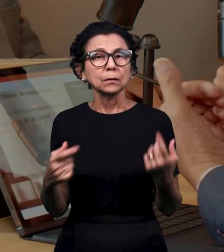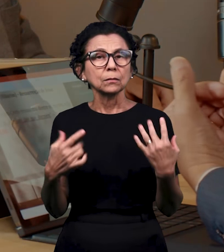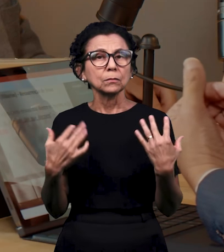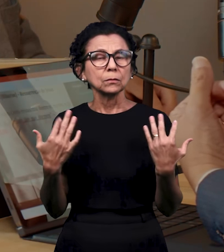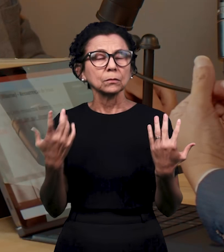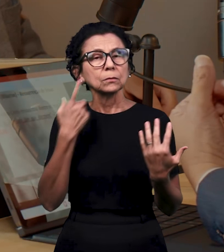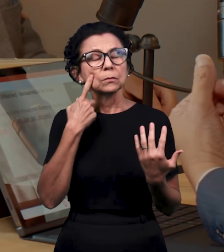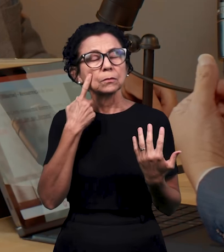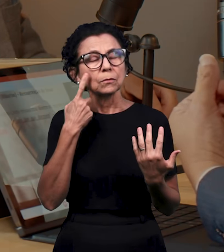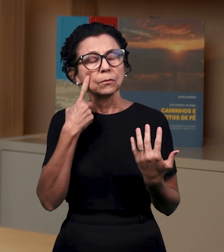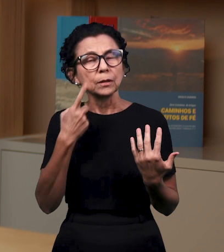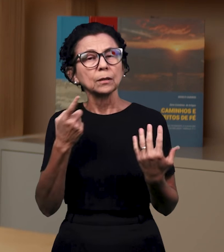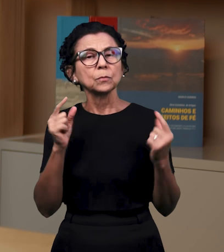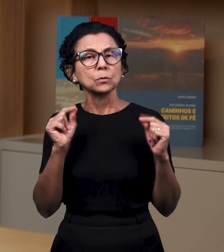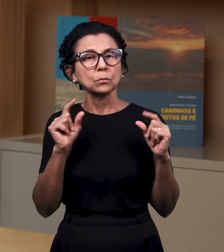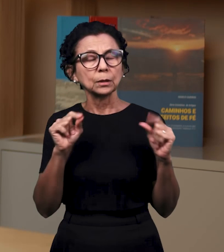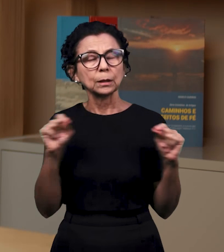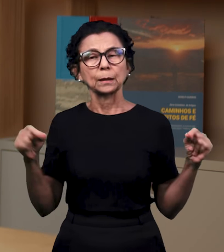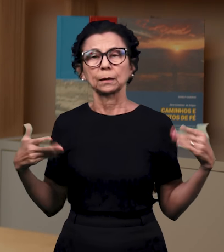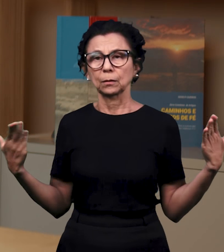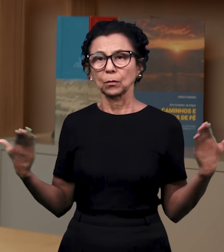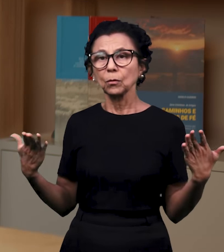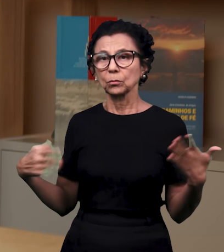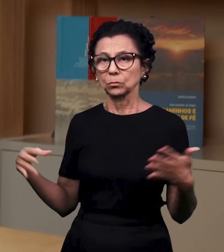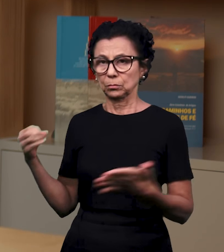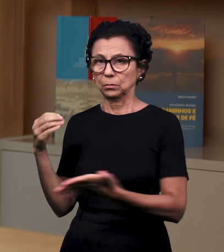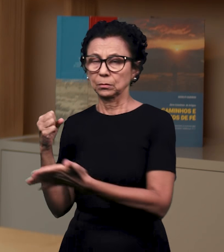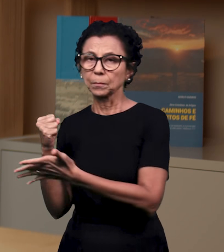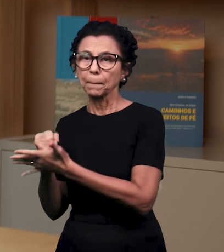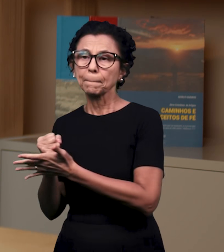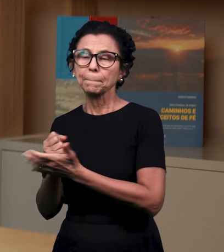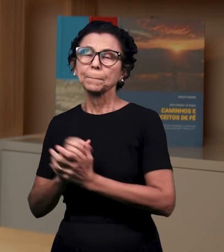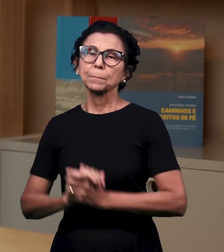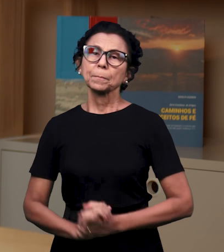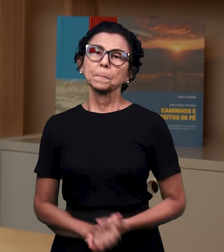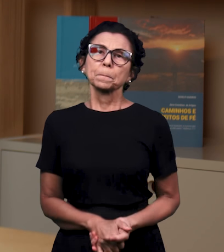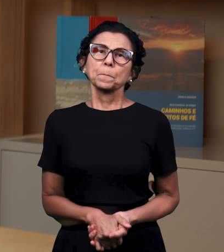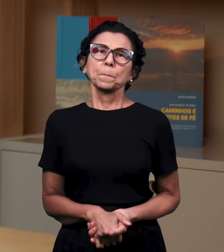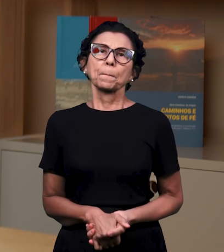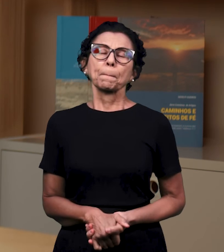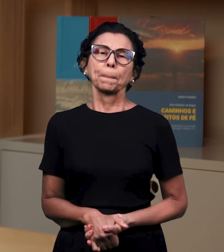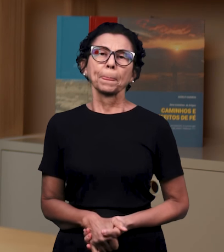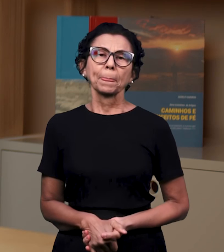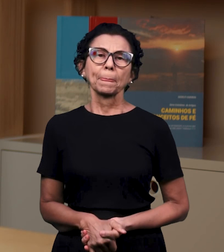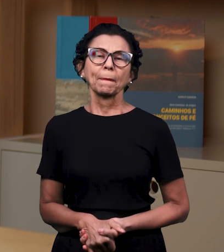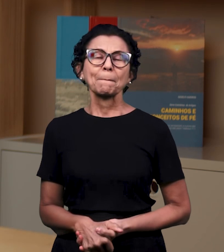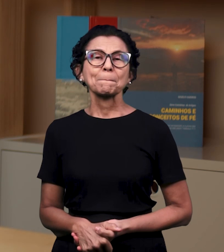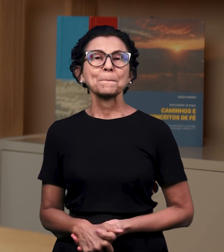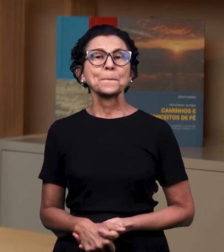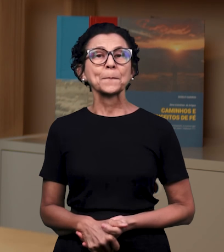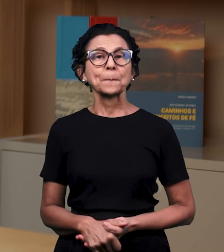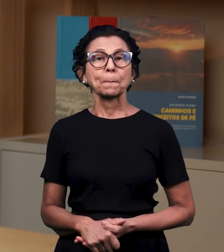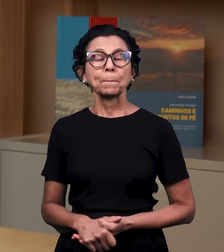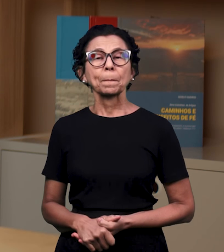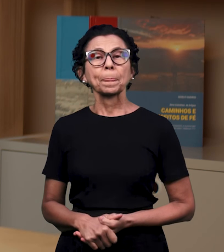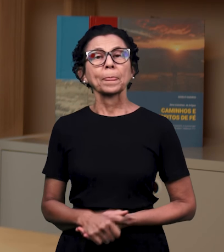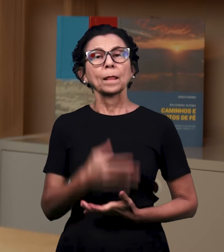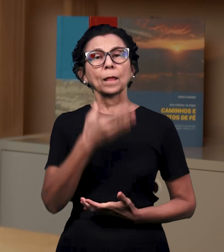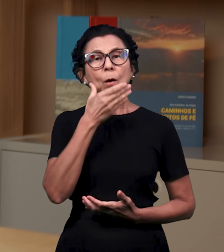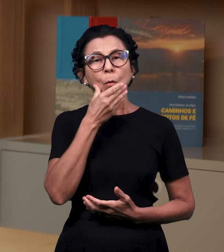nós viemos para a igreja no Novo Testamento, a gente vê que João Batista, quando ele